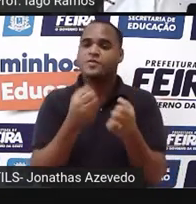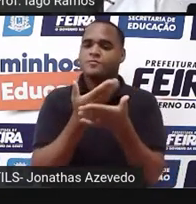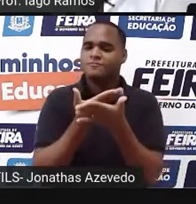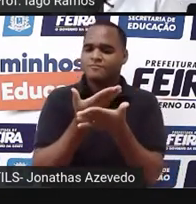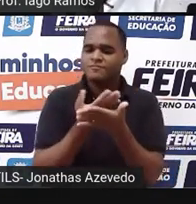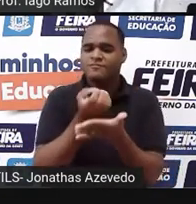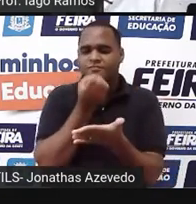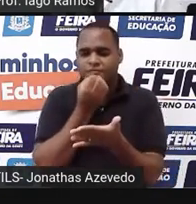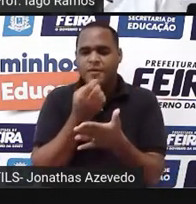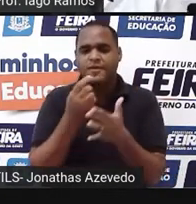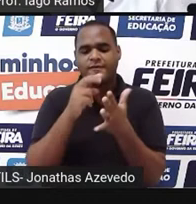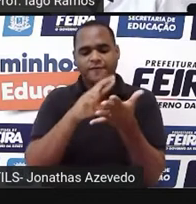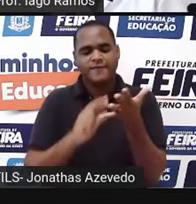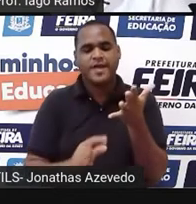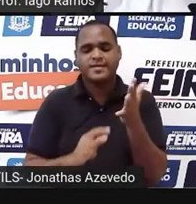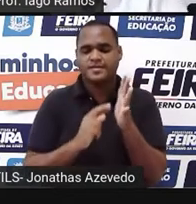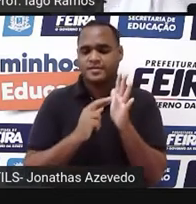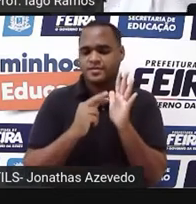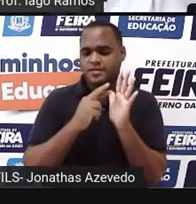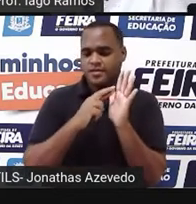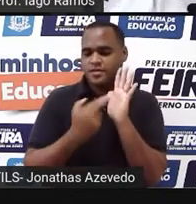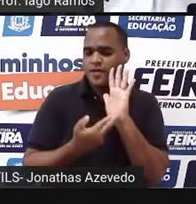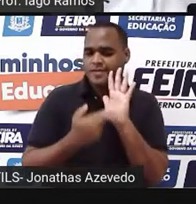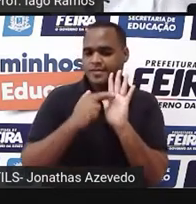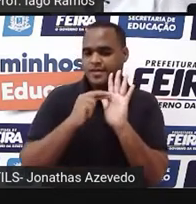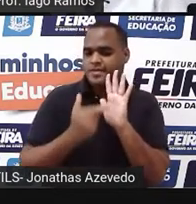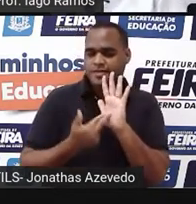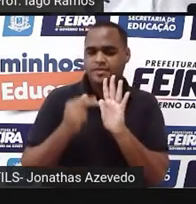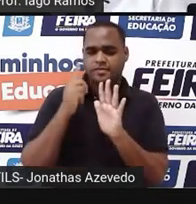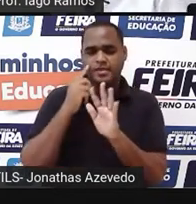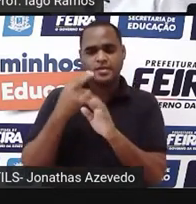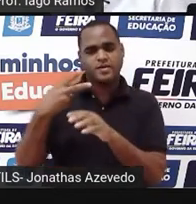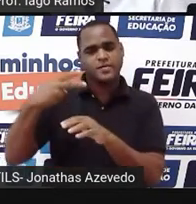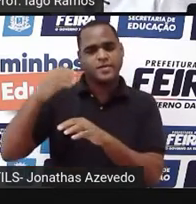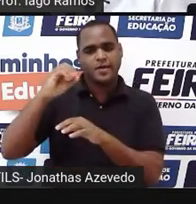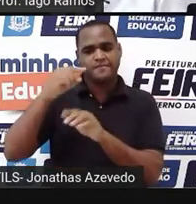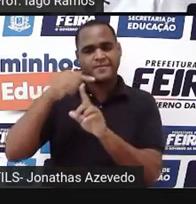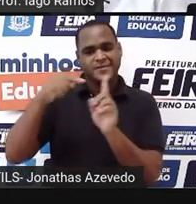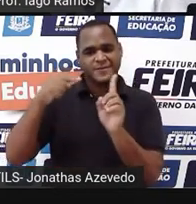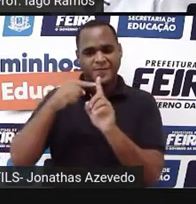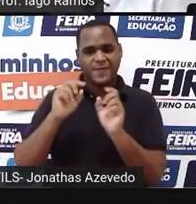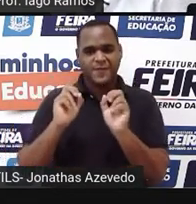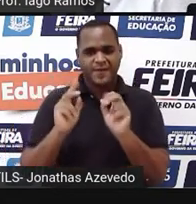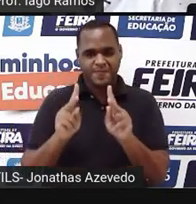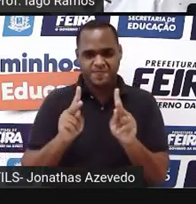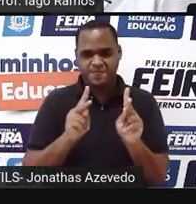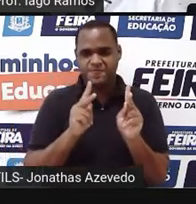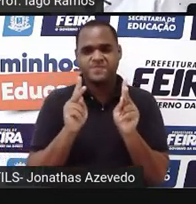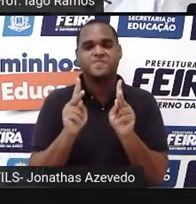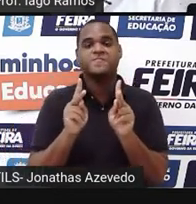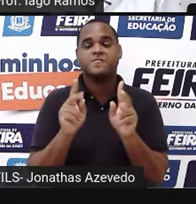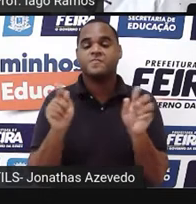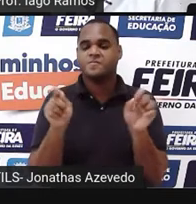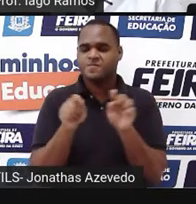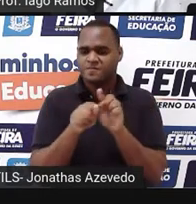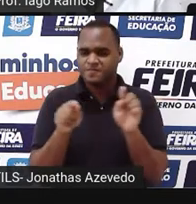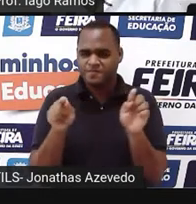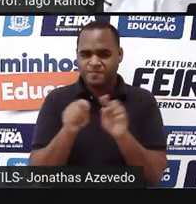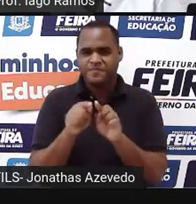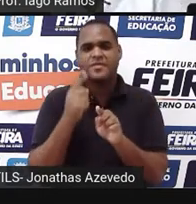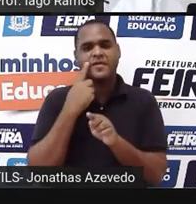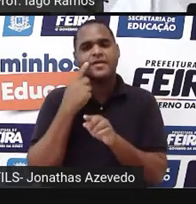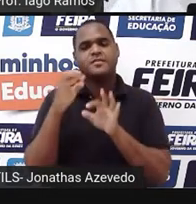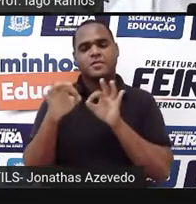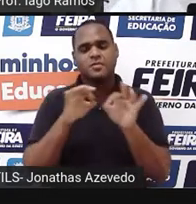né? Resolução de equação de segundo grau incompleta, certo? E a gente viu também como